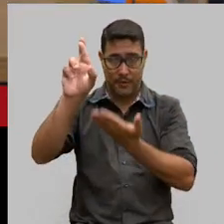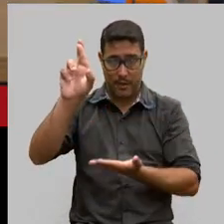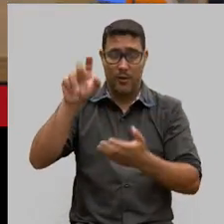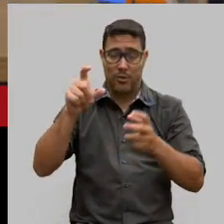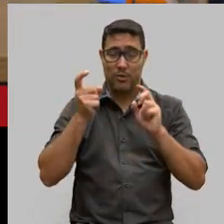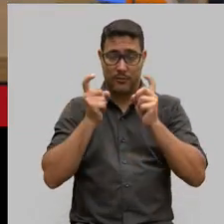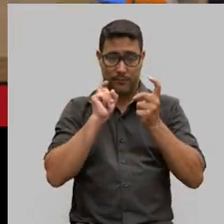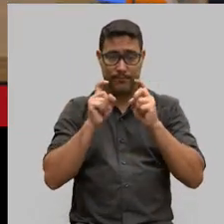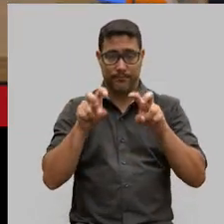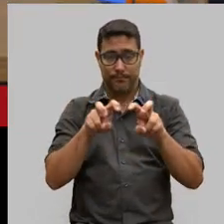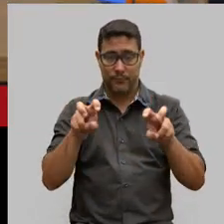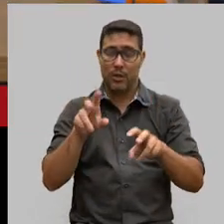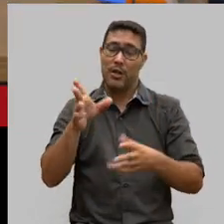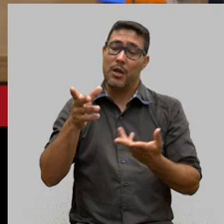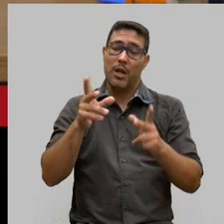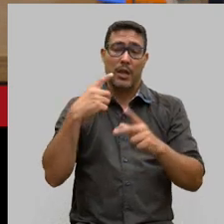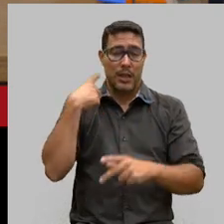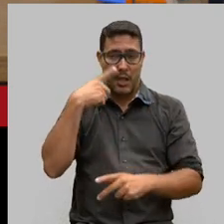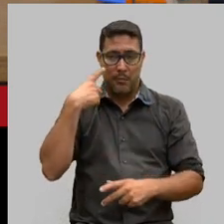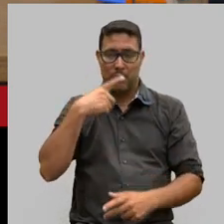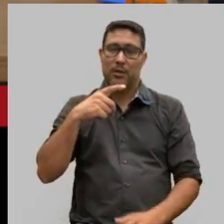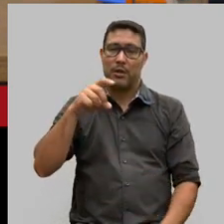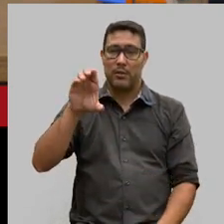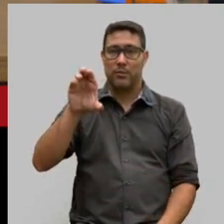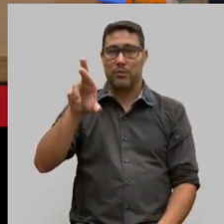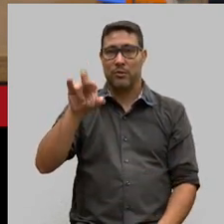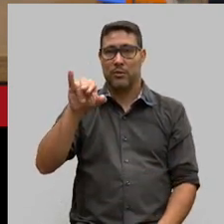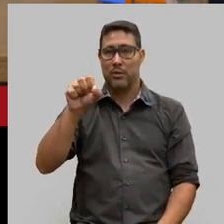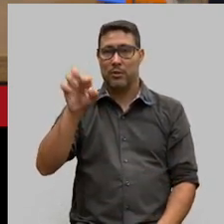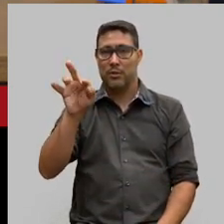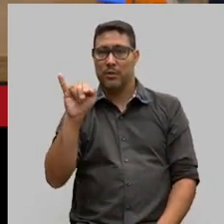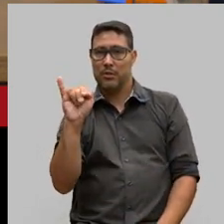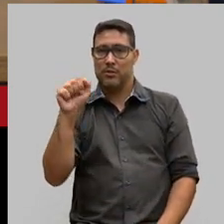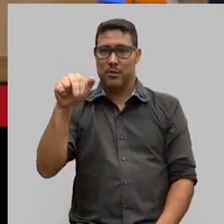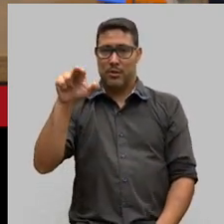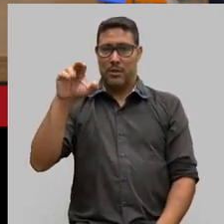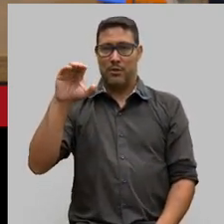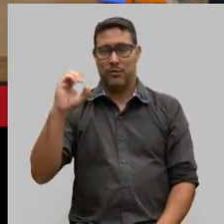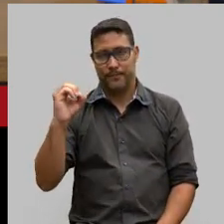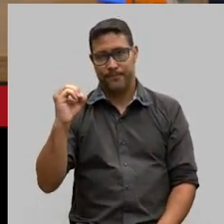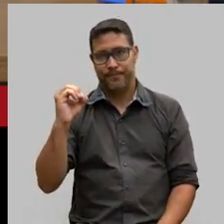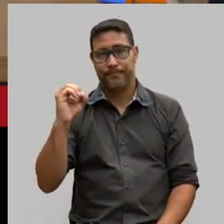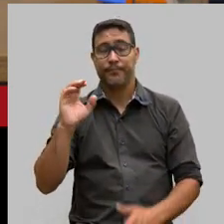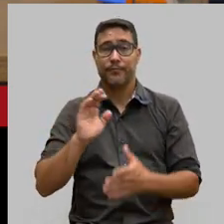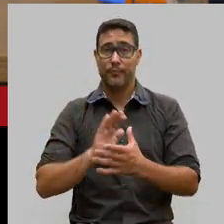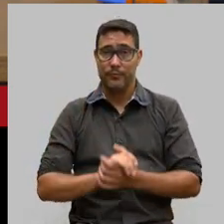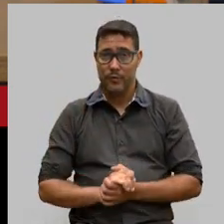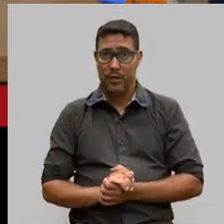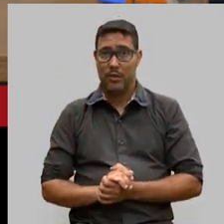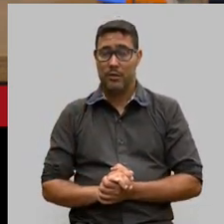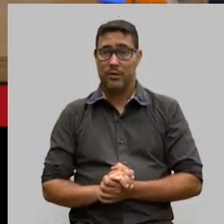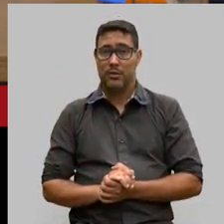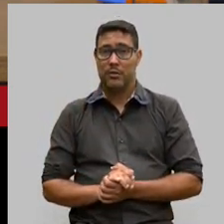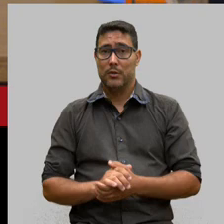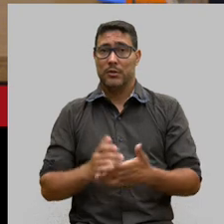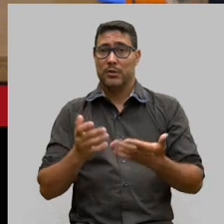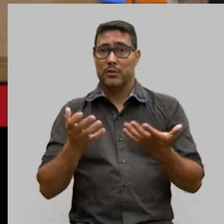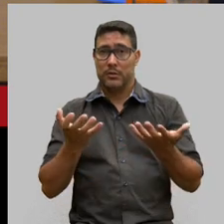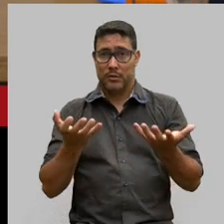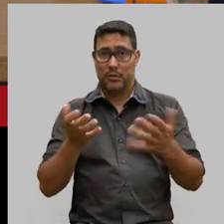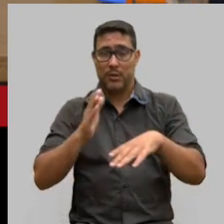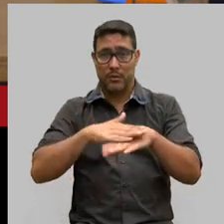pública do deputado Cristiano da Silveira inclusive quero e passar o a